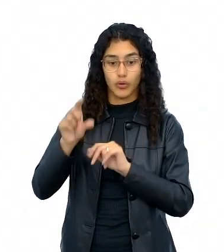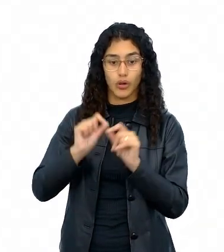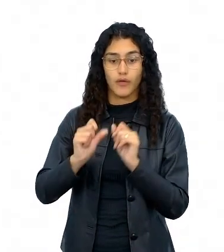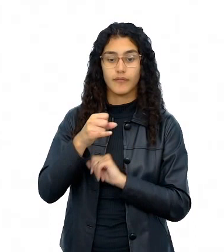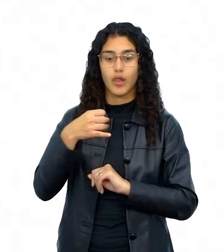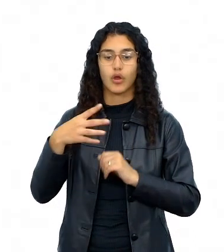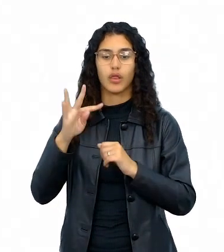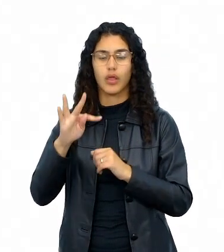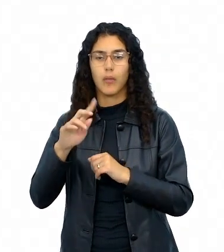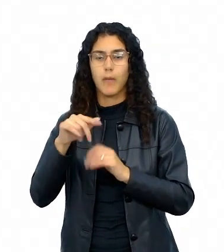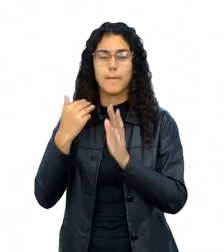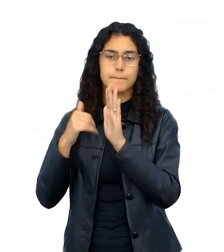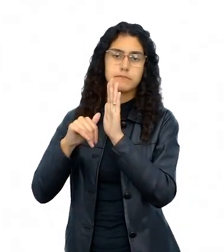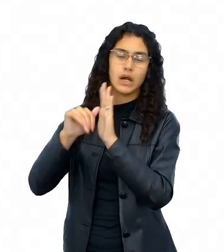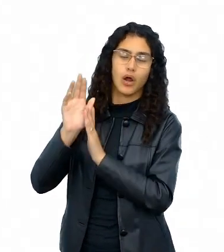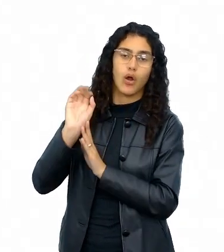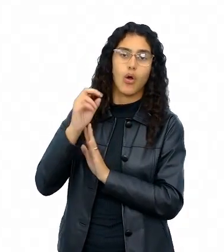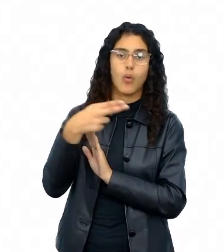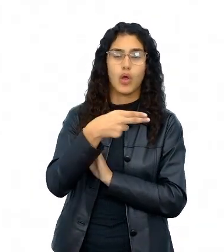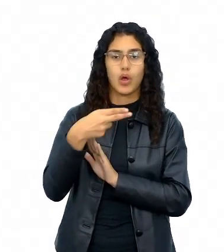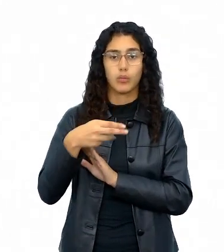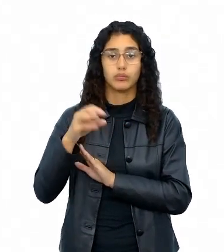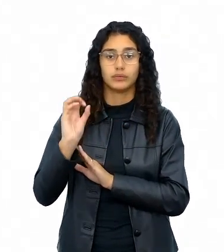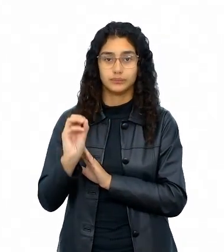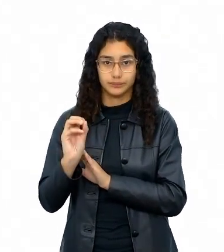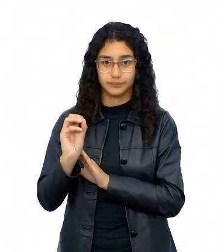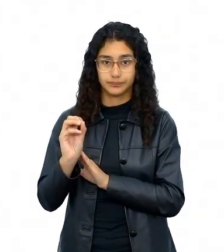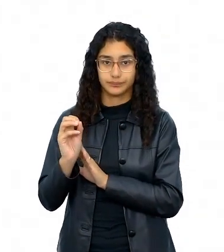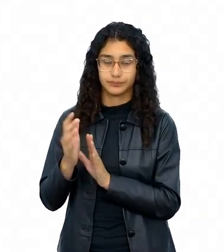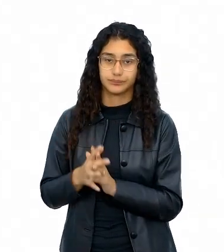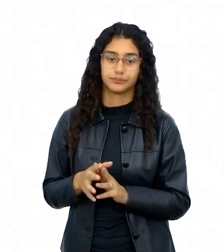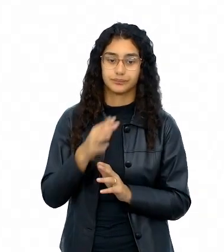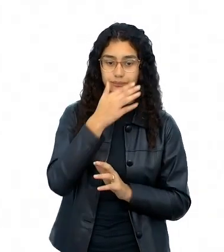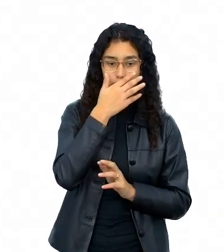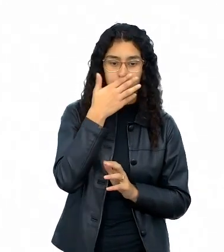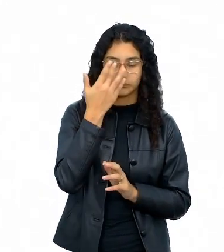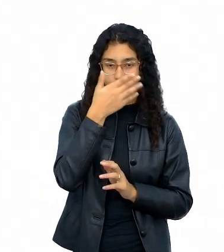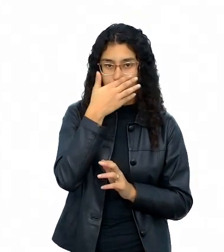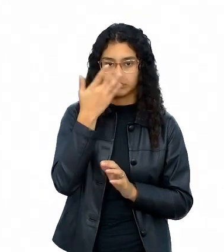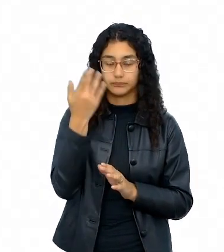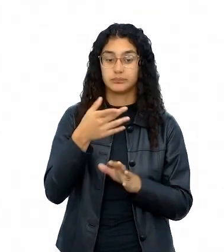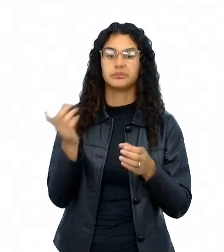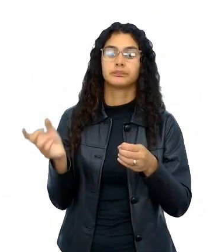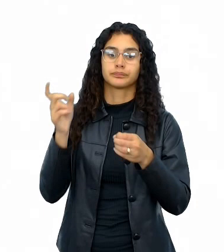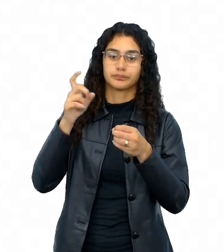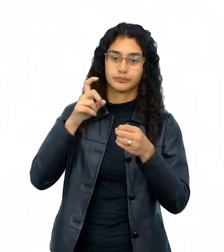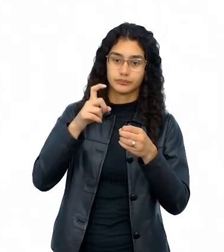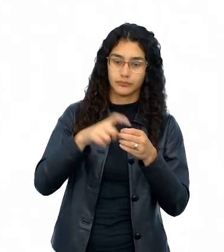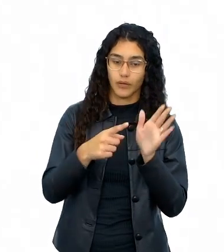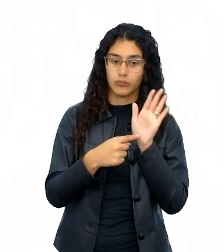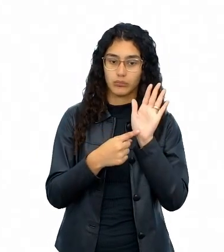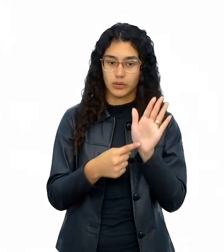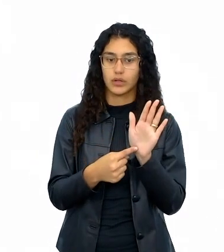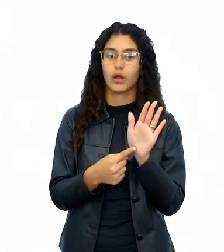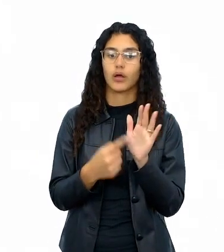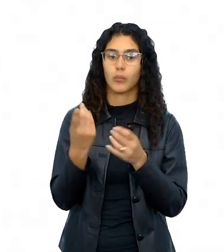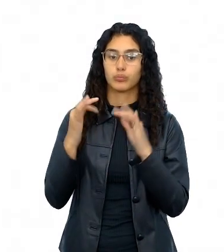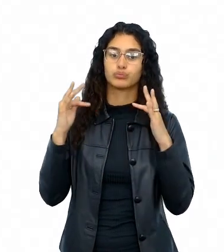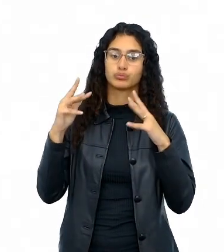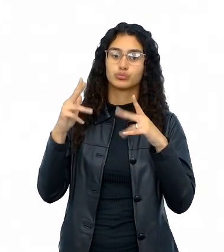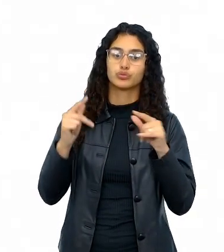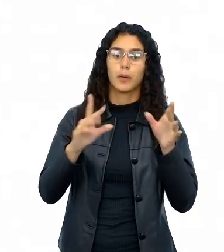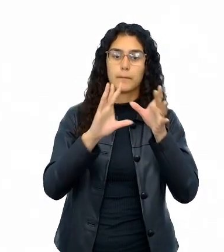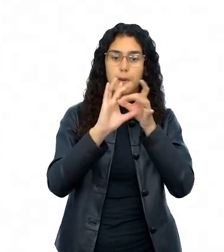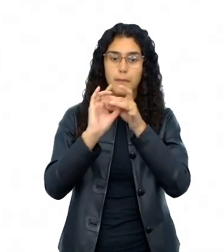é maior ou é igual a zero? Então, agora eu vou voltar lá e mostrar como tudo